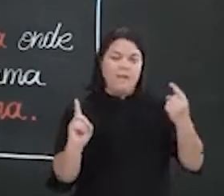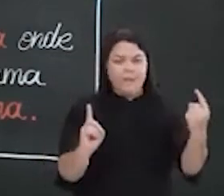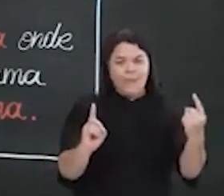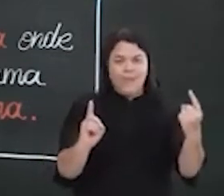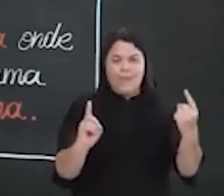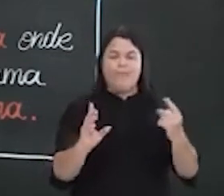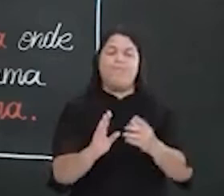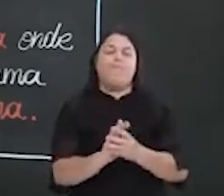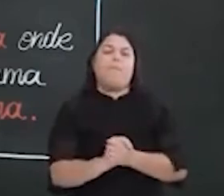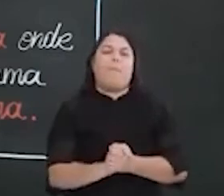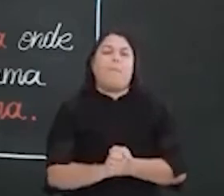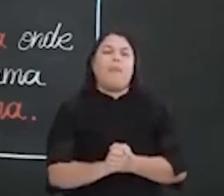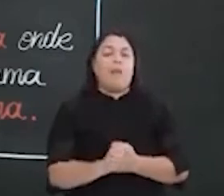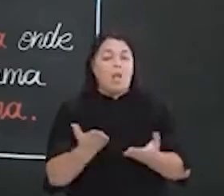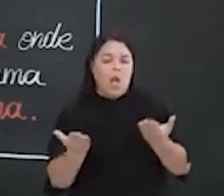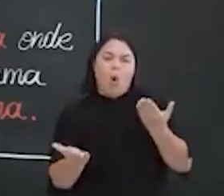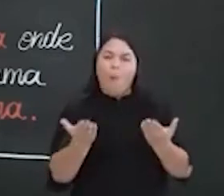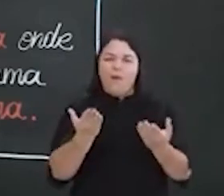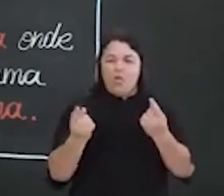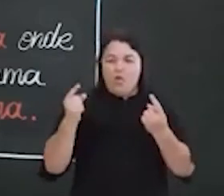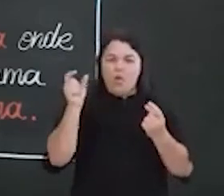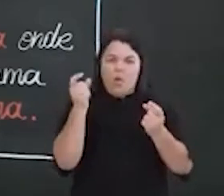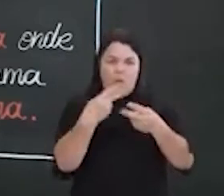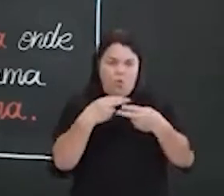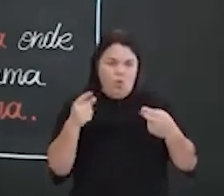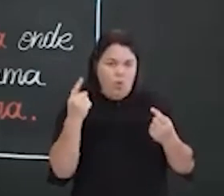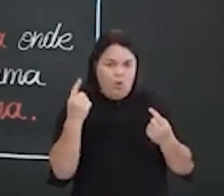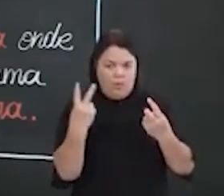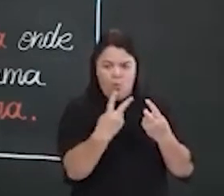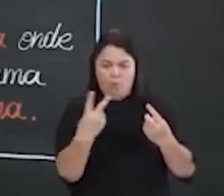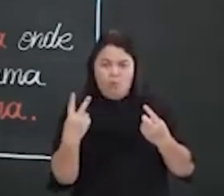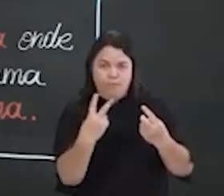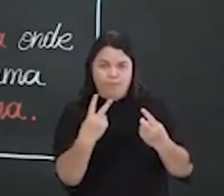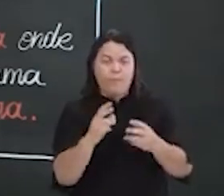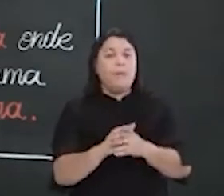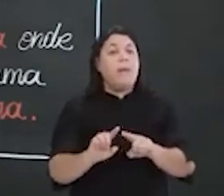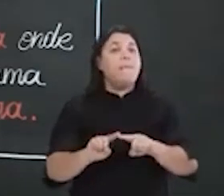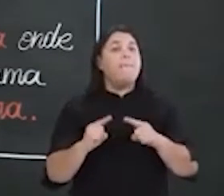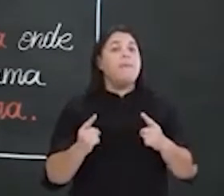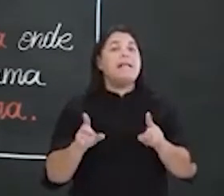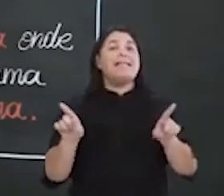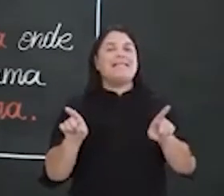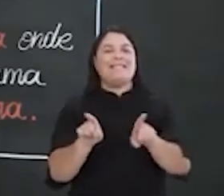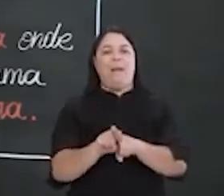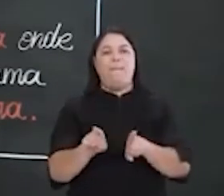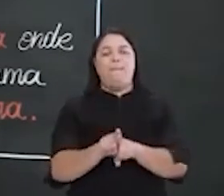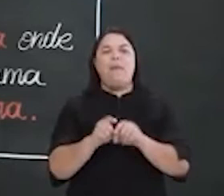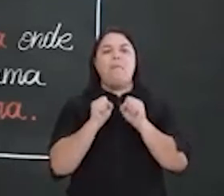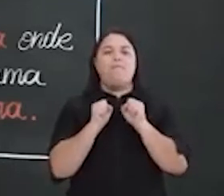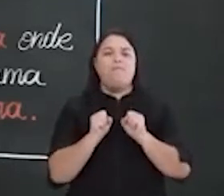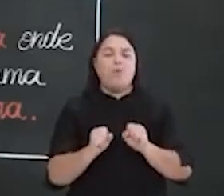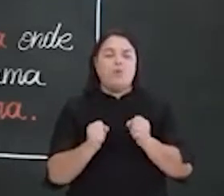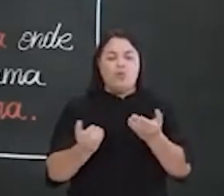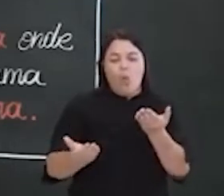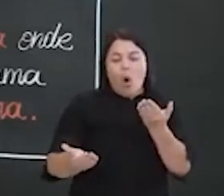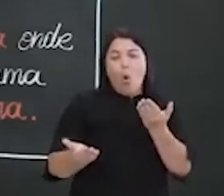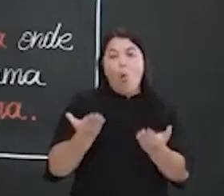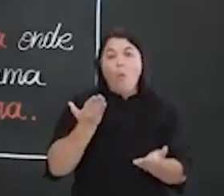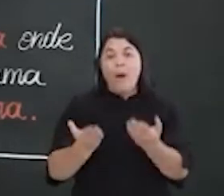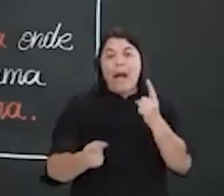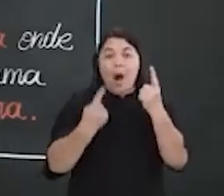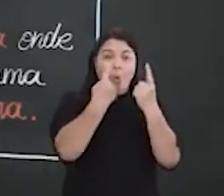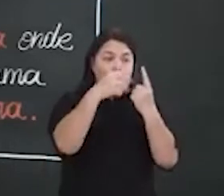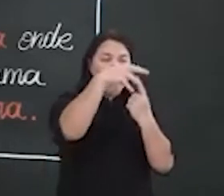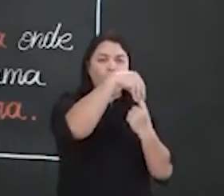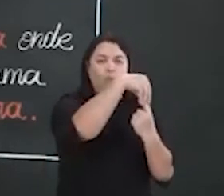tão interessante quanto a outra. Aqui eu estou comparando 2 elementos, mas a língua me permite também comparar um elemento com todos os